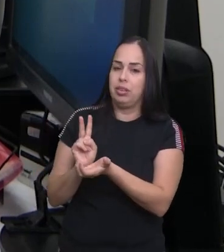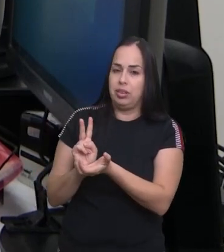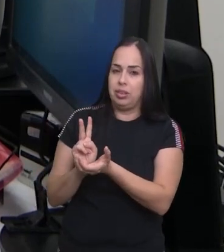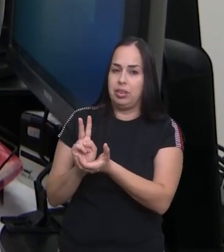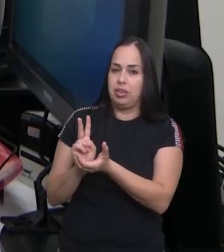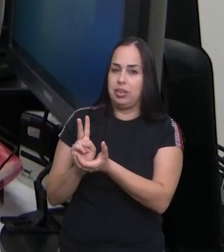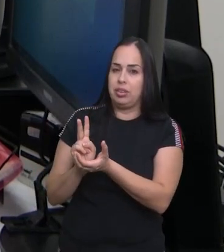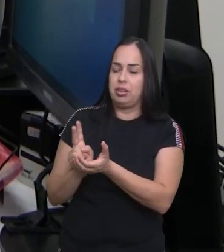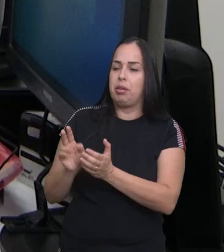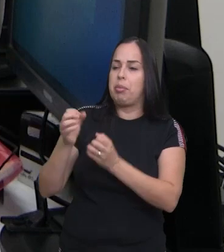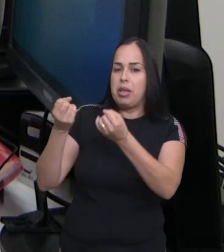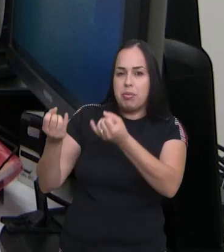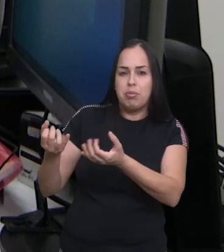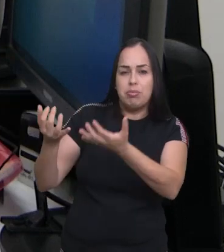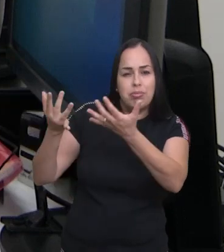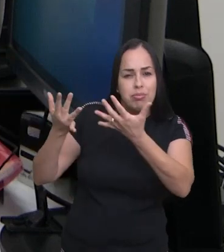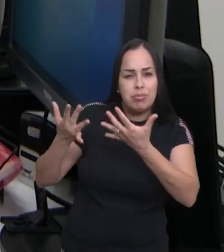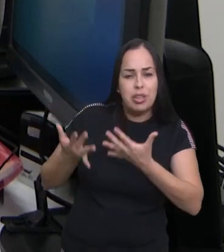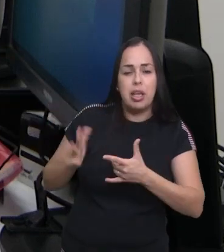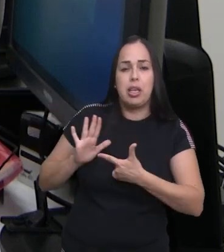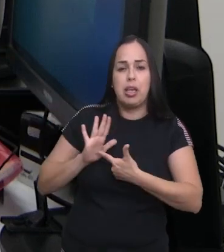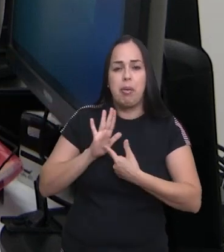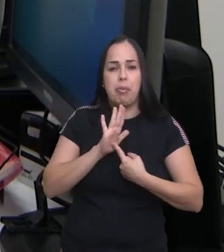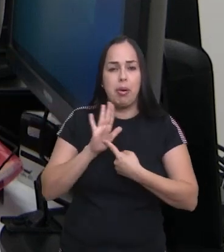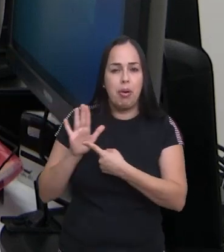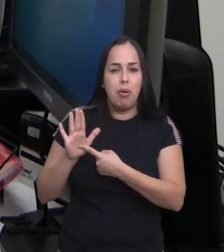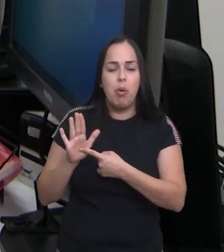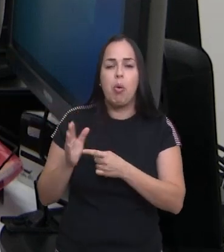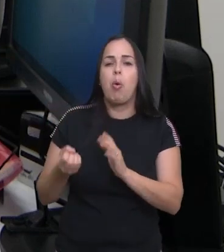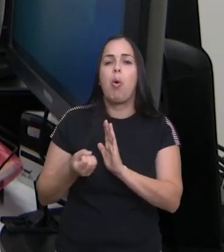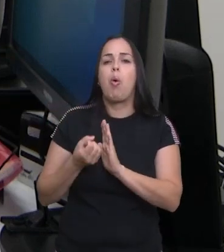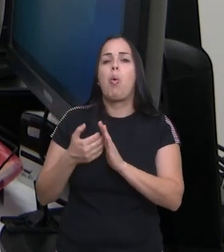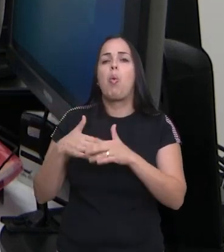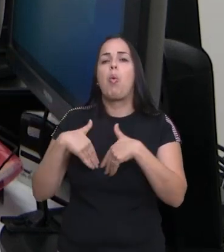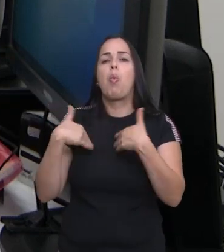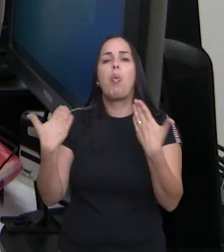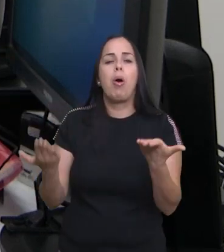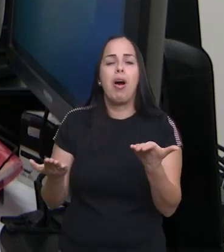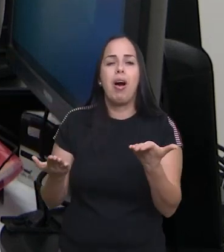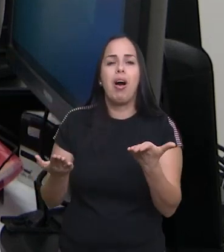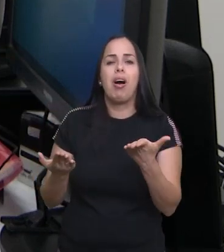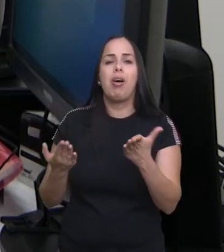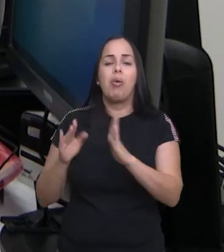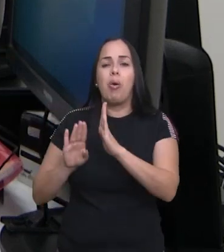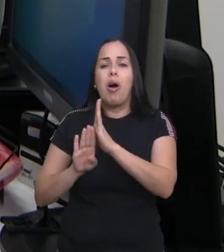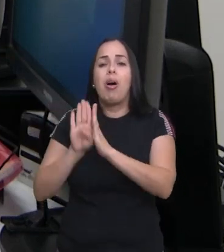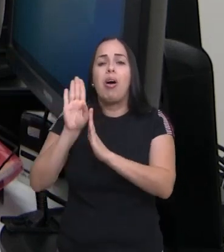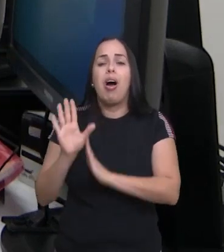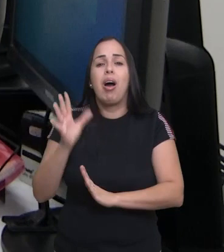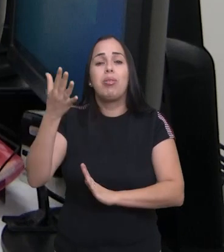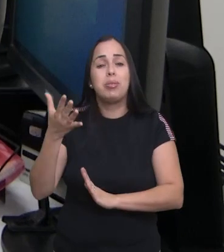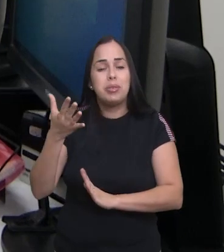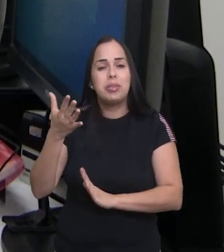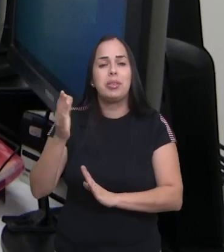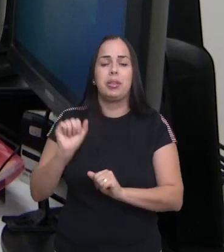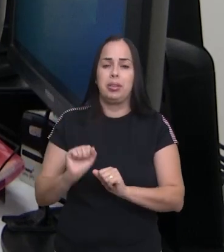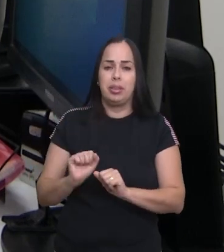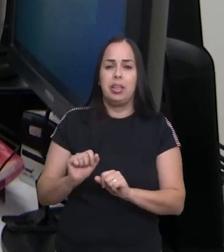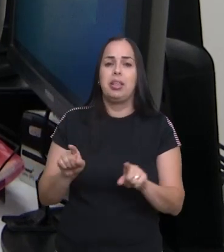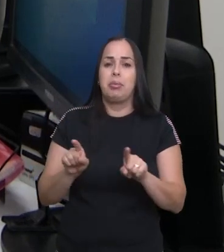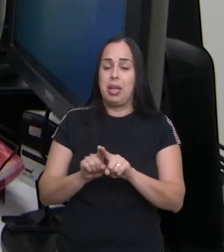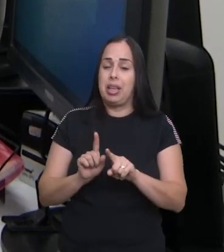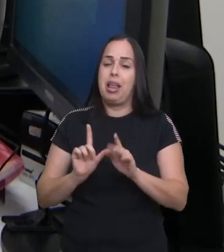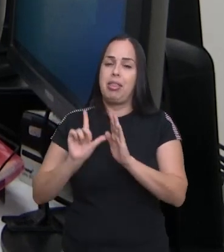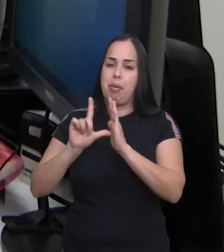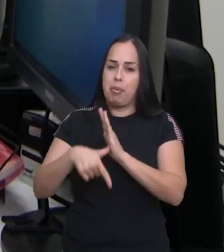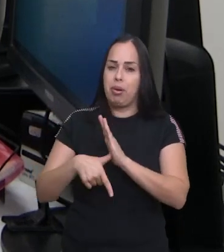faça as suas prestações de conta, para que mostrem quais são os maiores casos, as maiores ocorrências, para que aí sim a